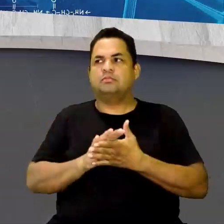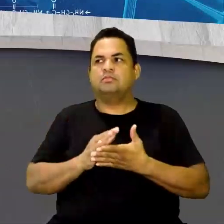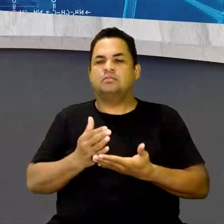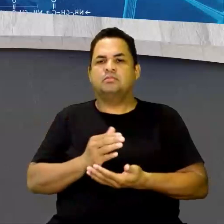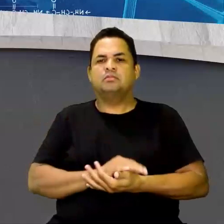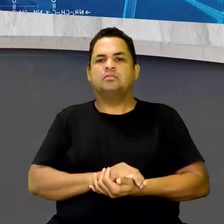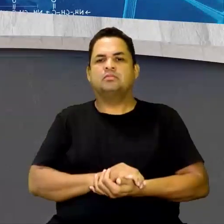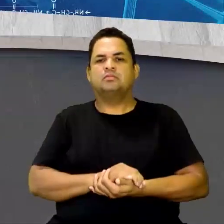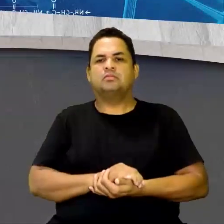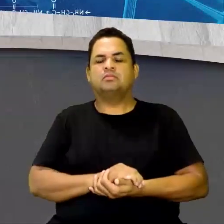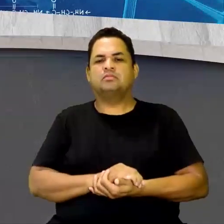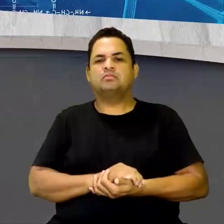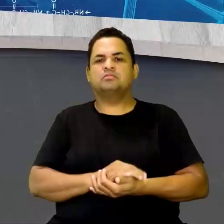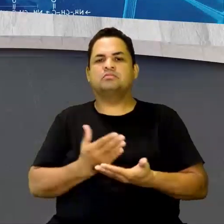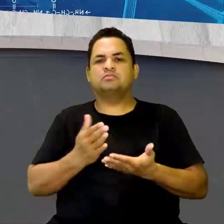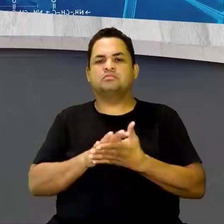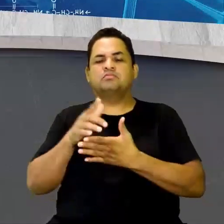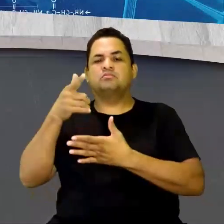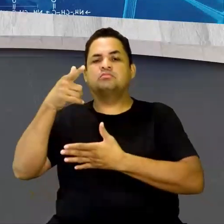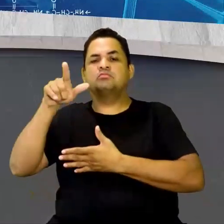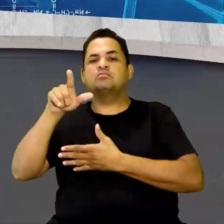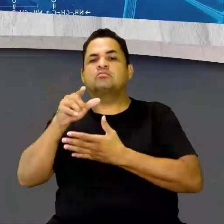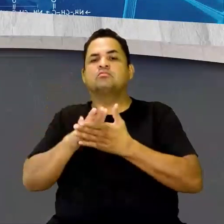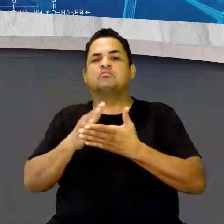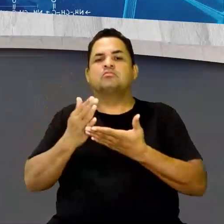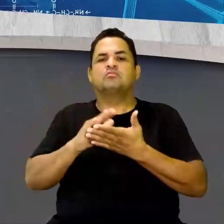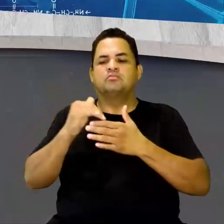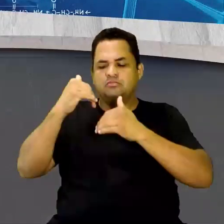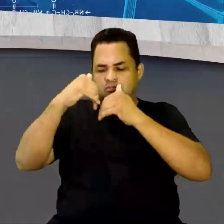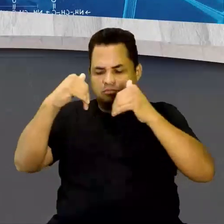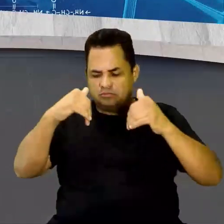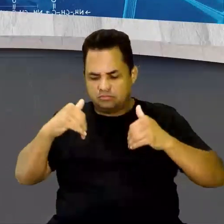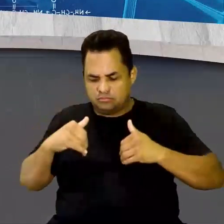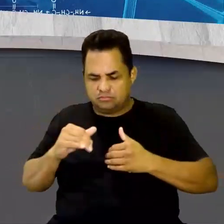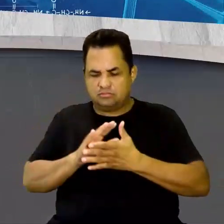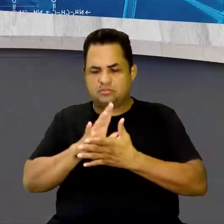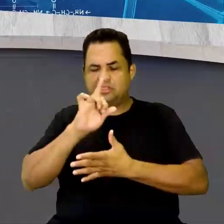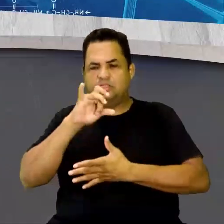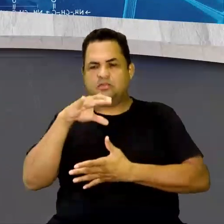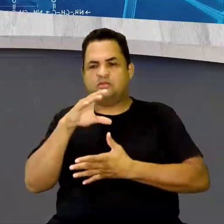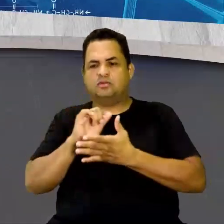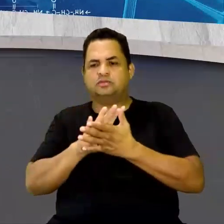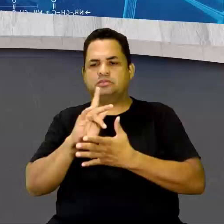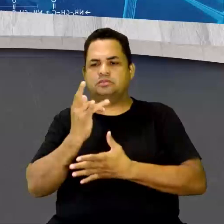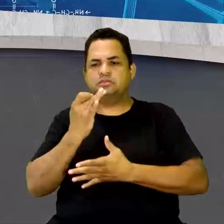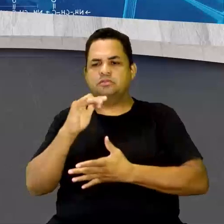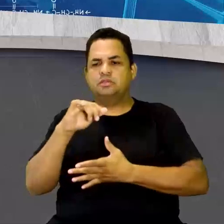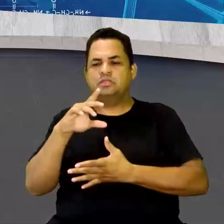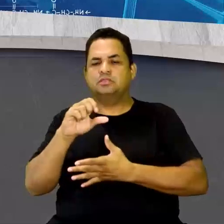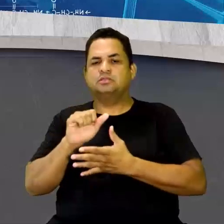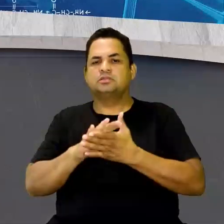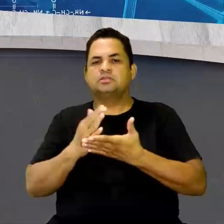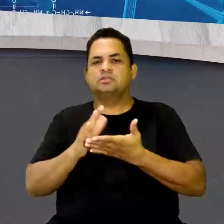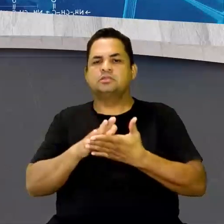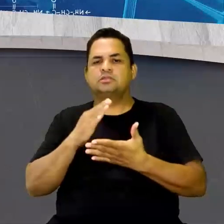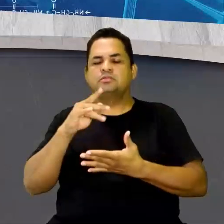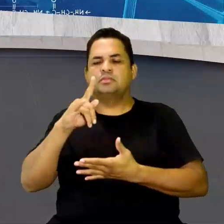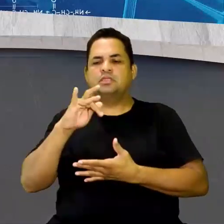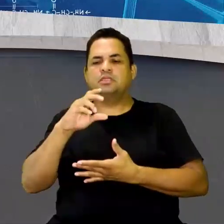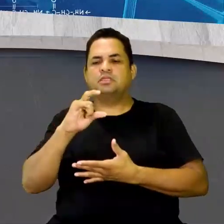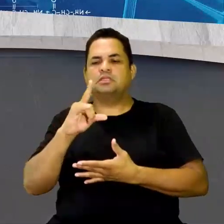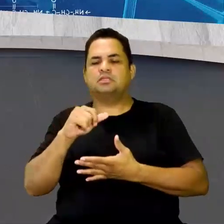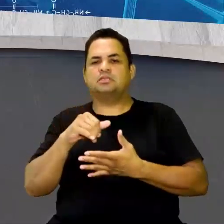ultramicroscópio, e aí eu consigo identificar os leucócitos, as hemácias, as plaquetas,